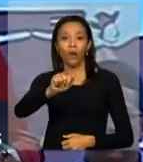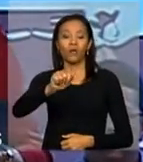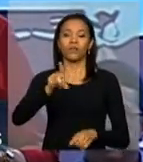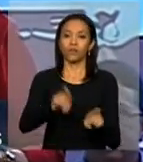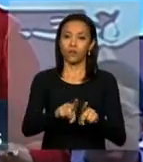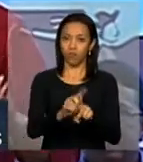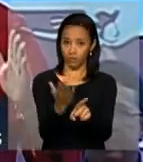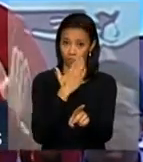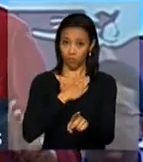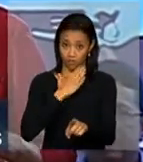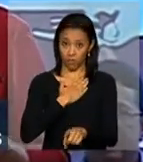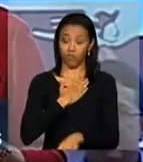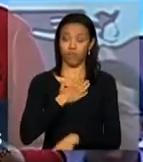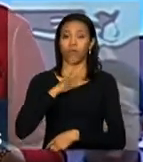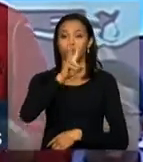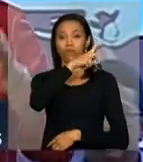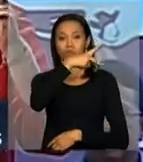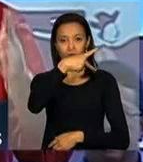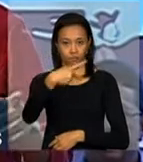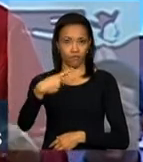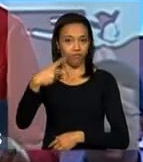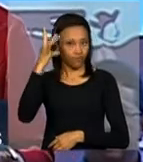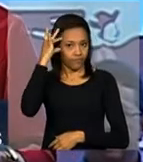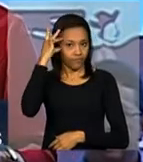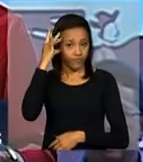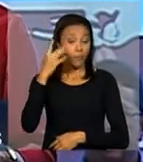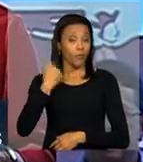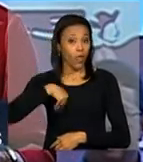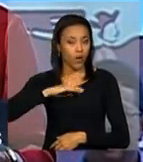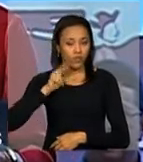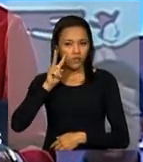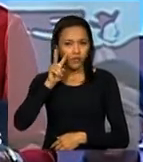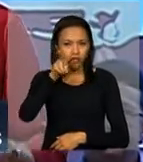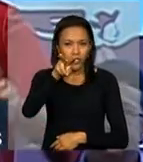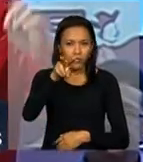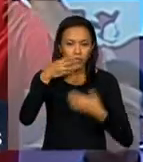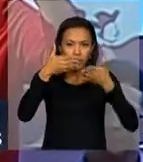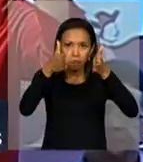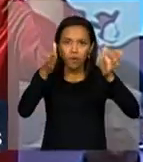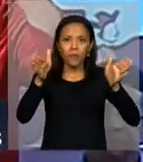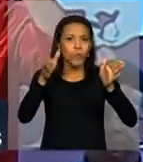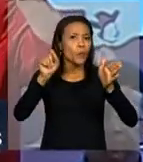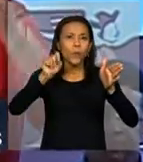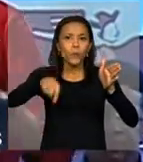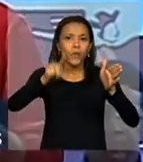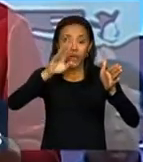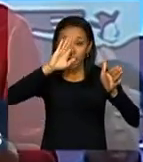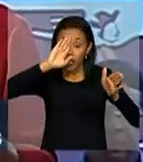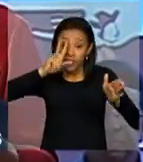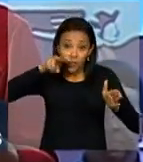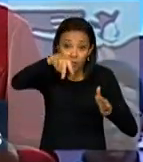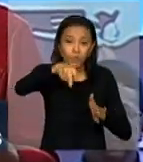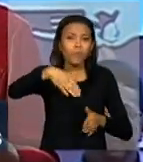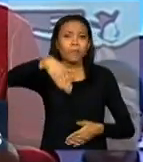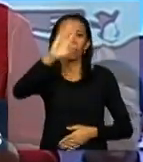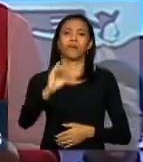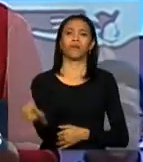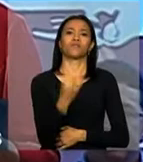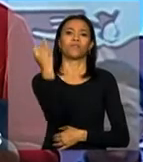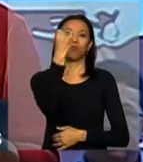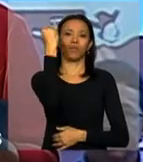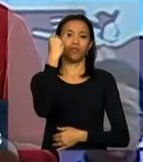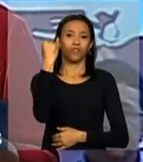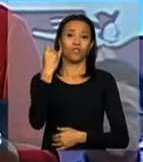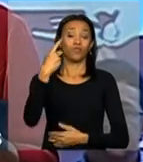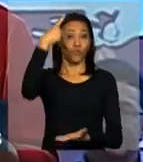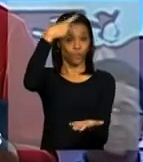nós ampliamos e olhamos para aquilo que é a coisa mais importante num